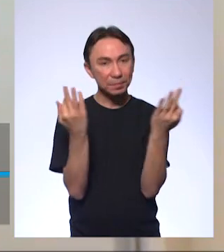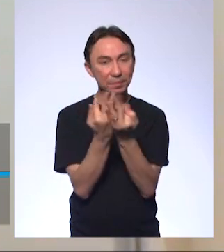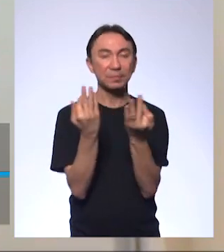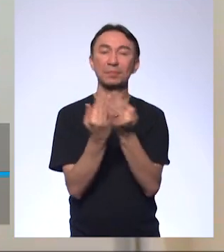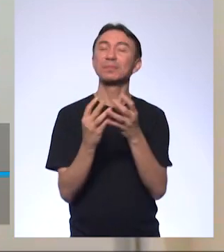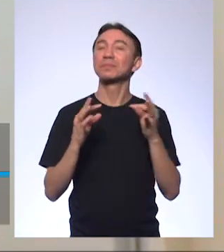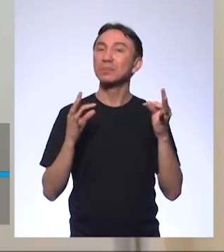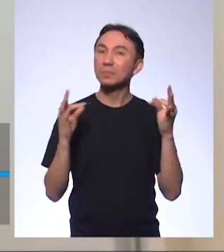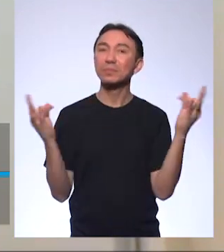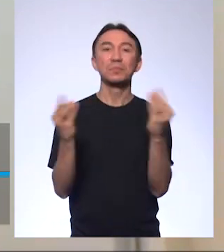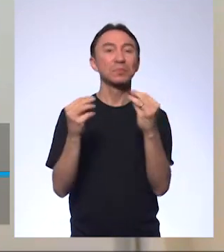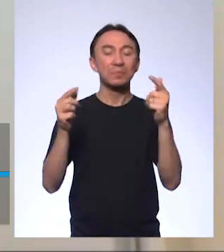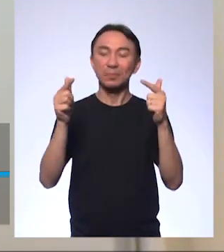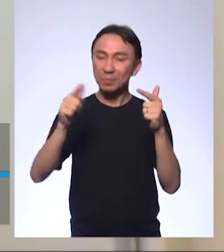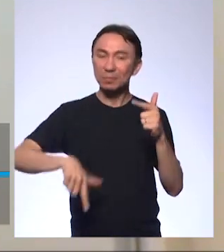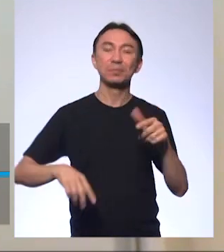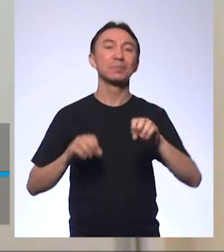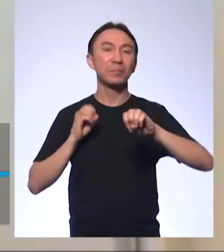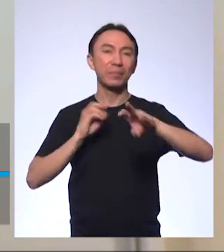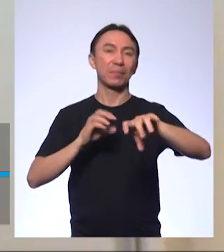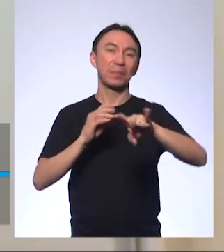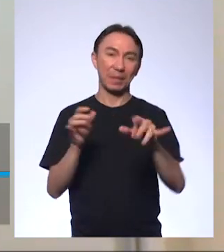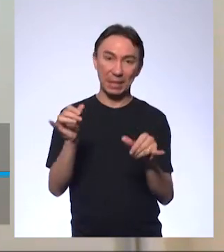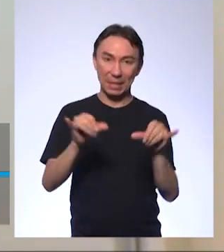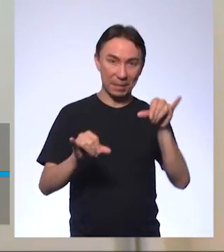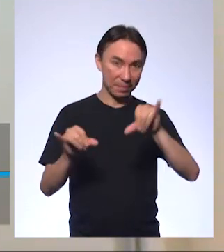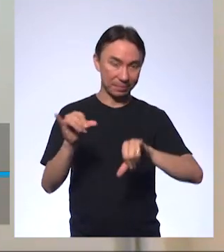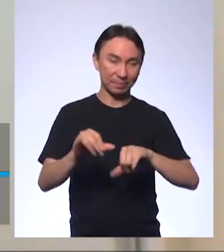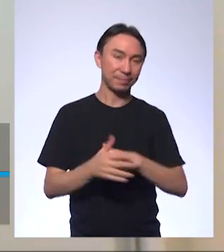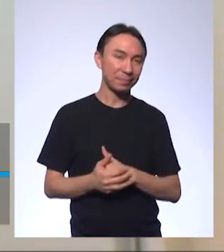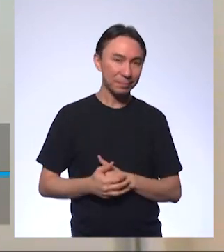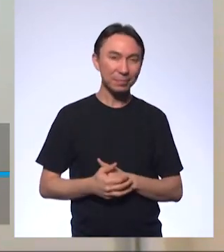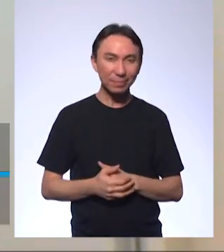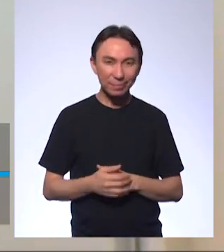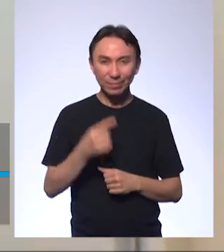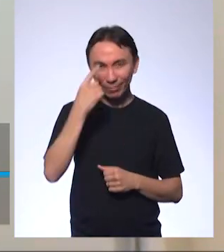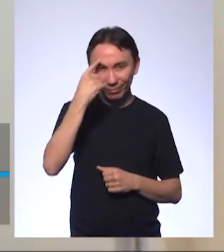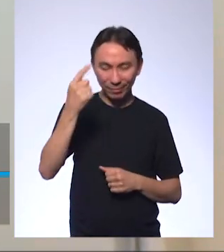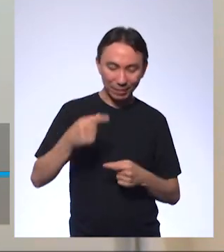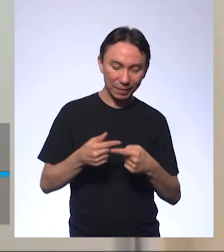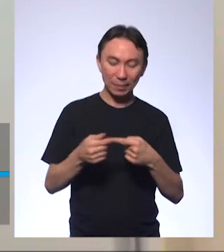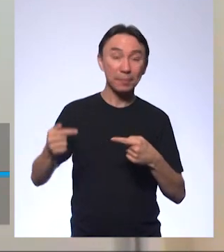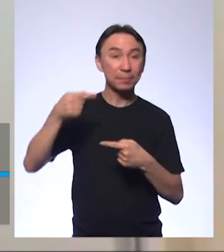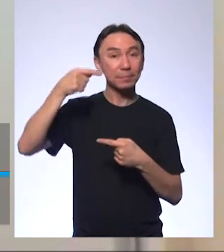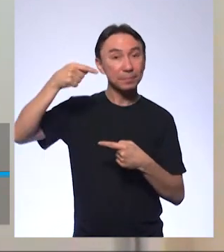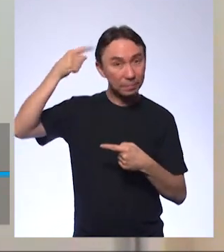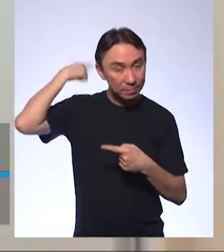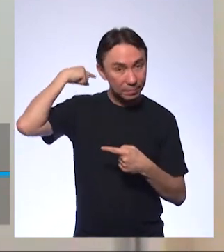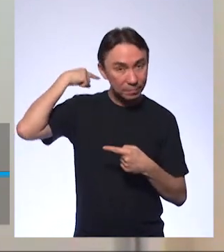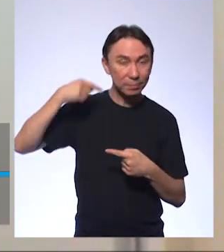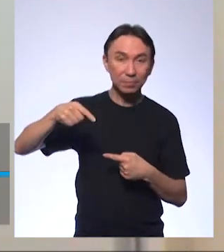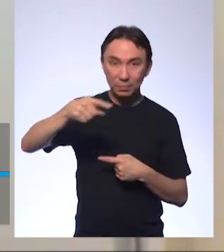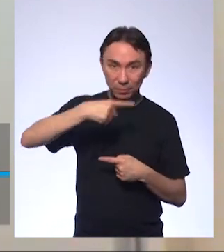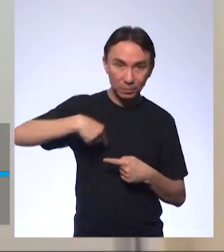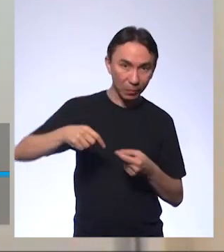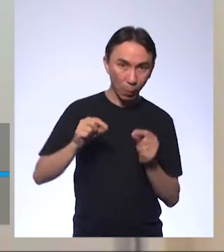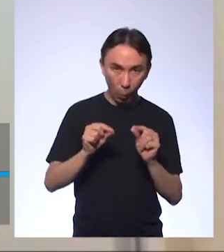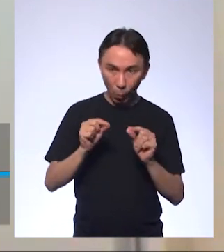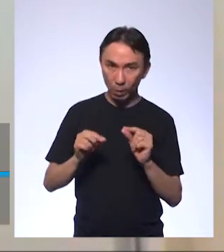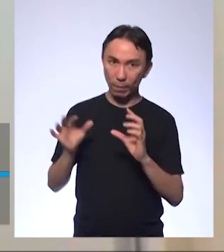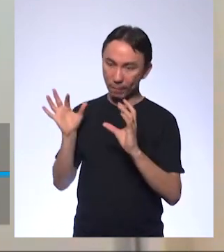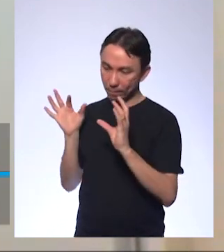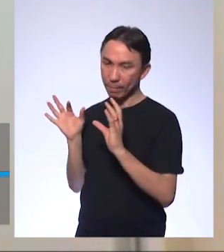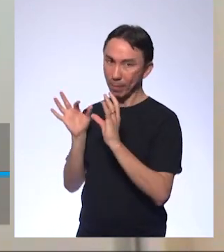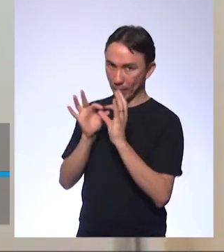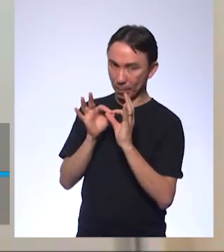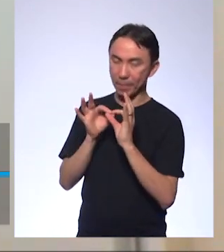mais uma aula de Química. Só para a gente recordar um pouquinho do que nós vimos a semana passada, porque para fazer um gancho na aula de hoje.